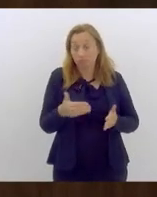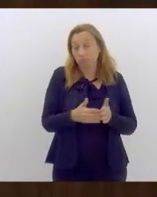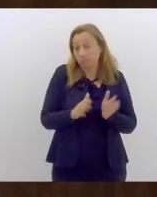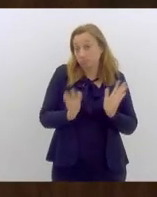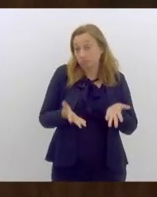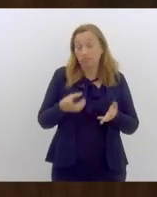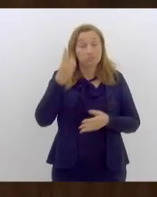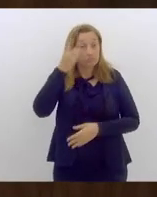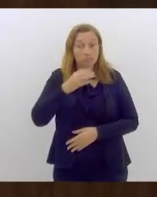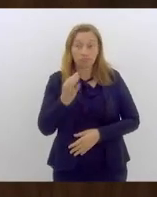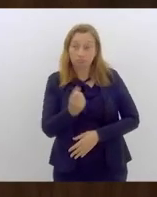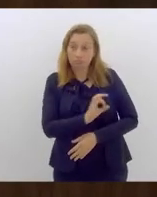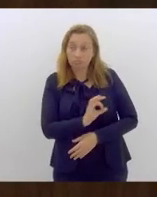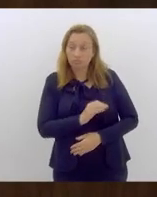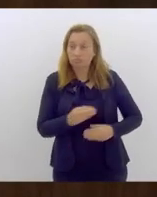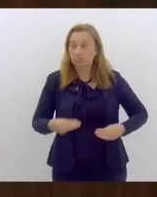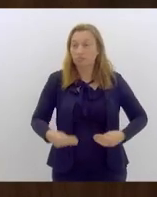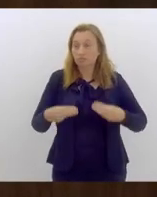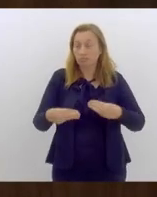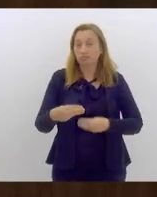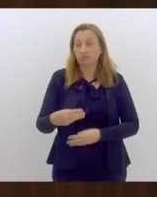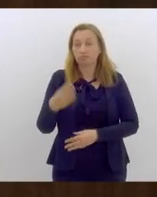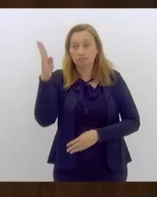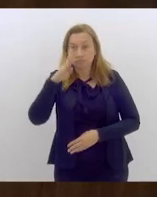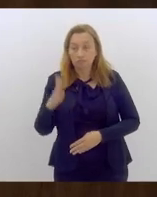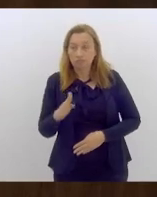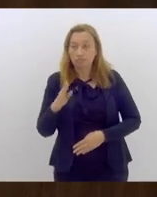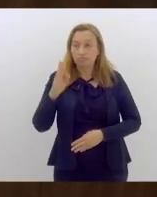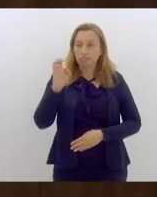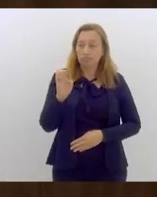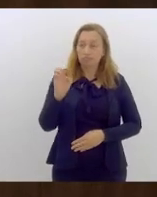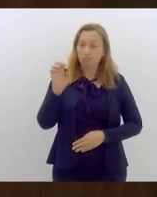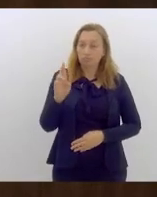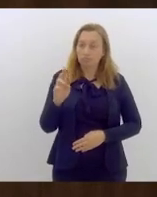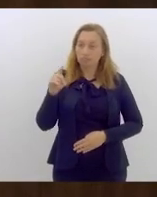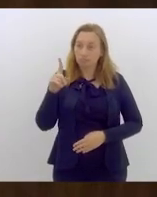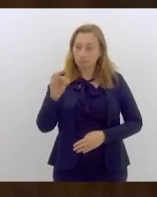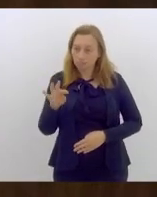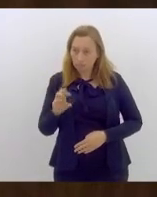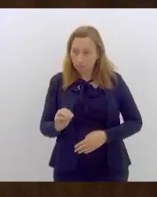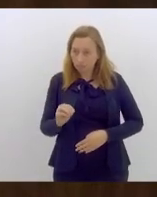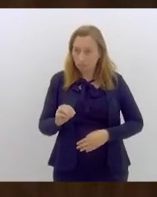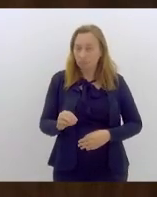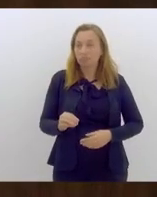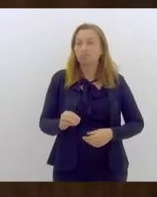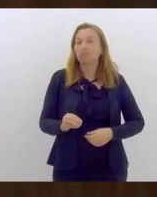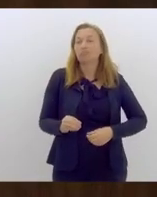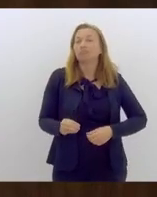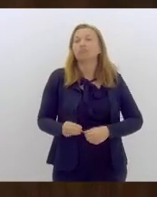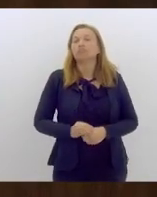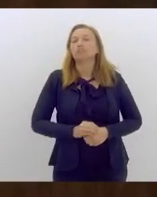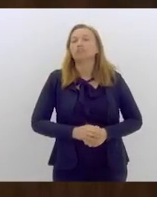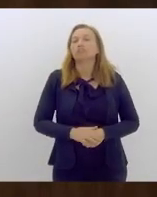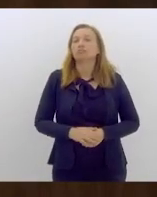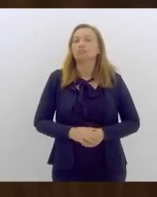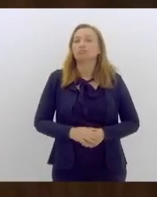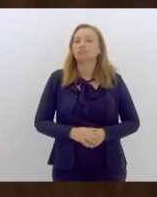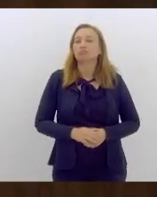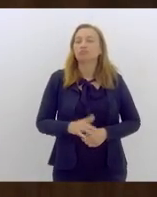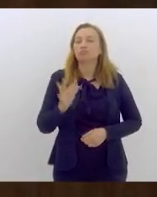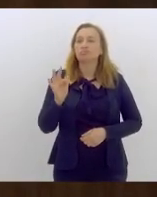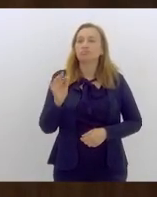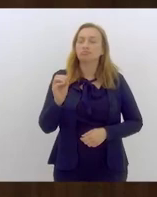Rocha, como que um ministro brasileiro, o ministro Ernesto Araújo, quando era ministro das Relações Exteriores do governo Jair Bolsonaro, num fórum